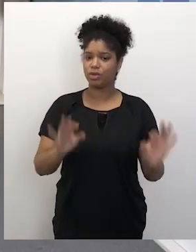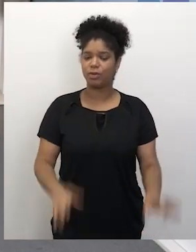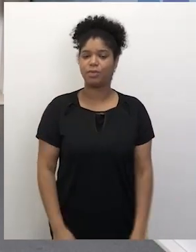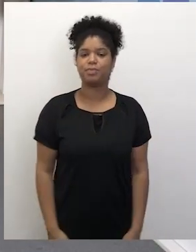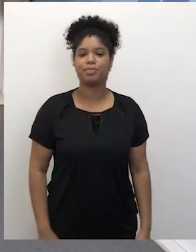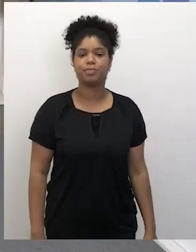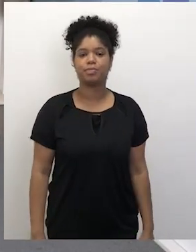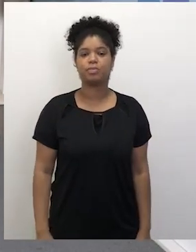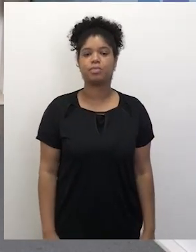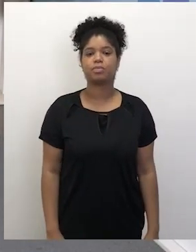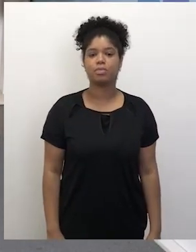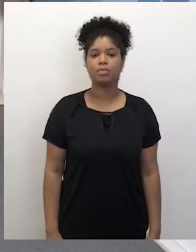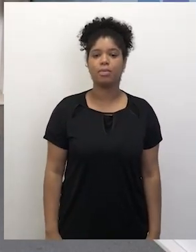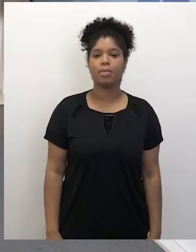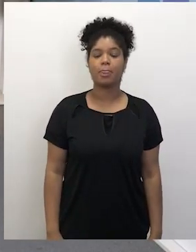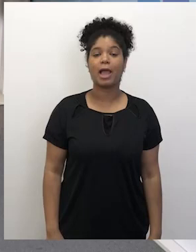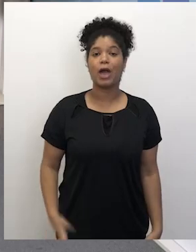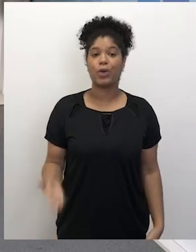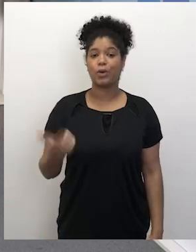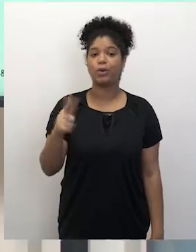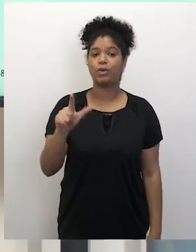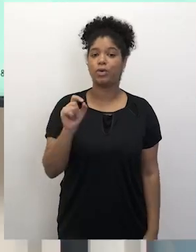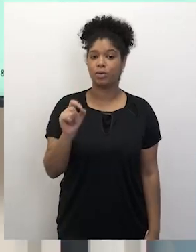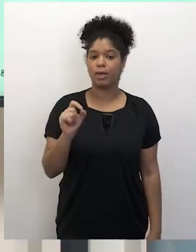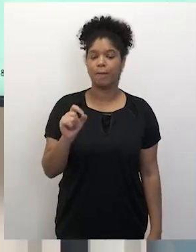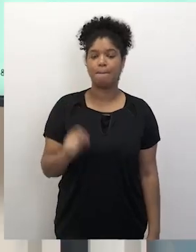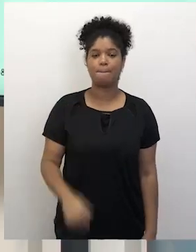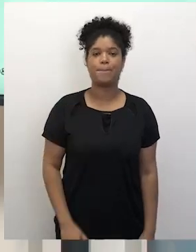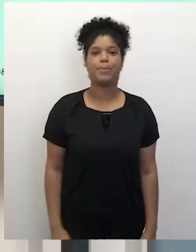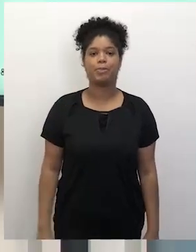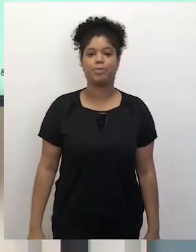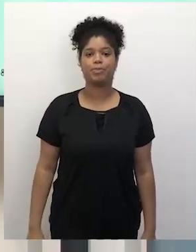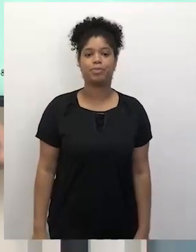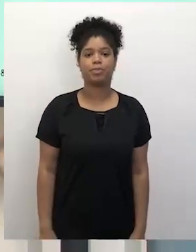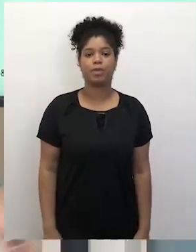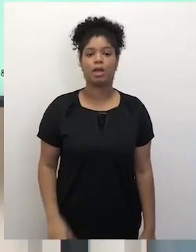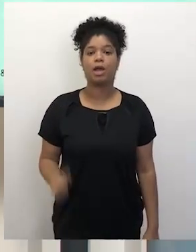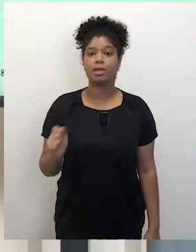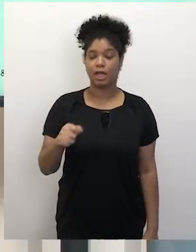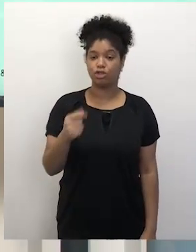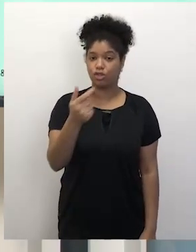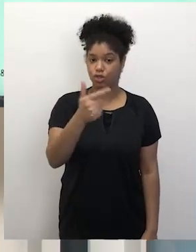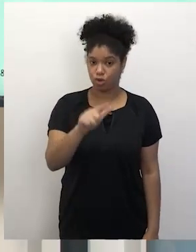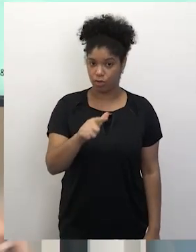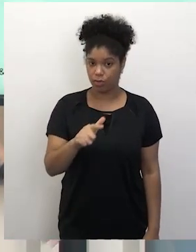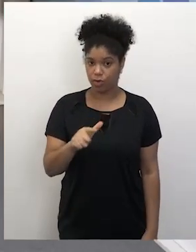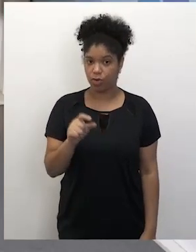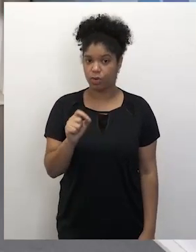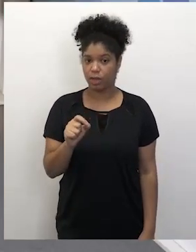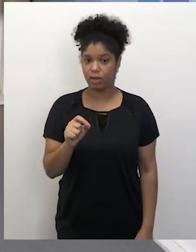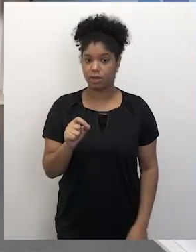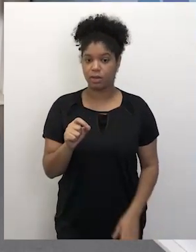do próximo bloquinho aí, beleza? Então a gente vai pisar